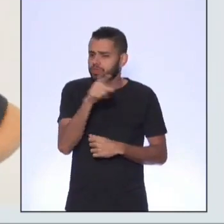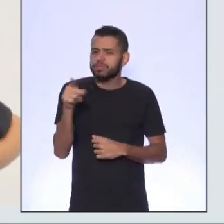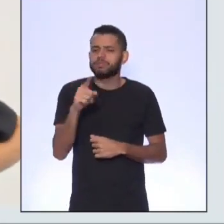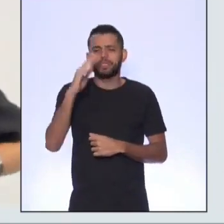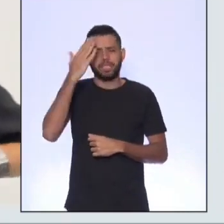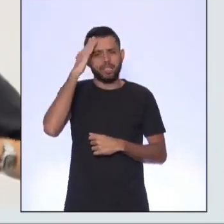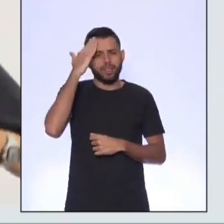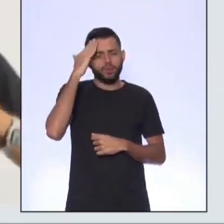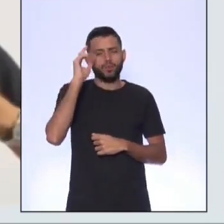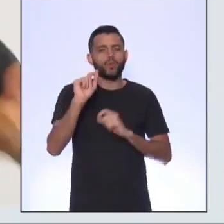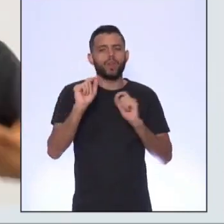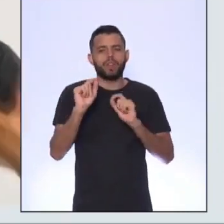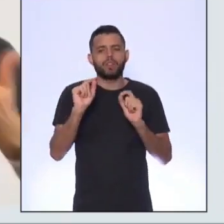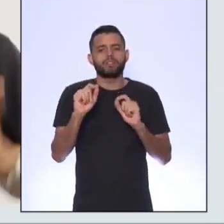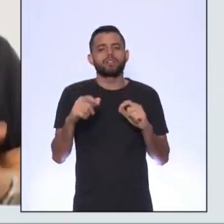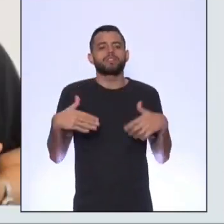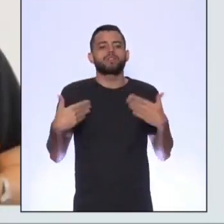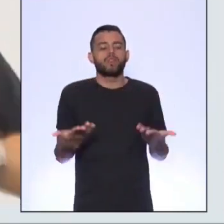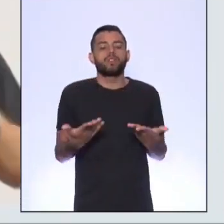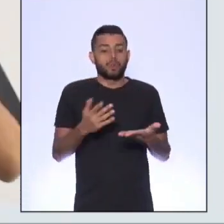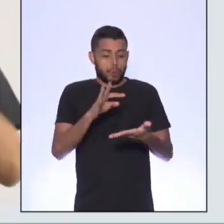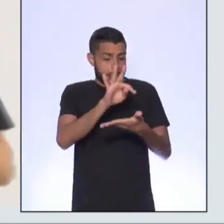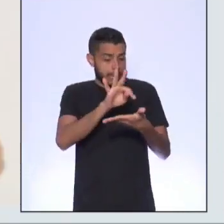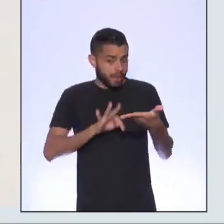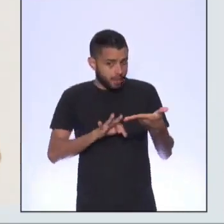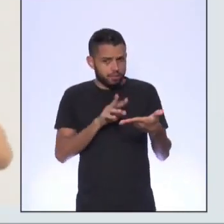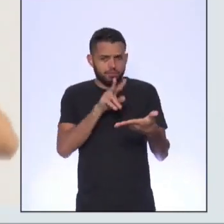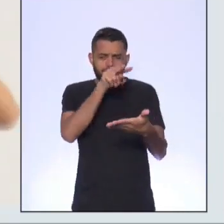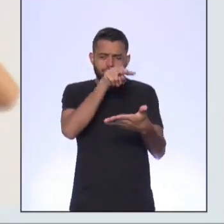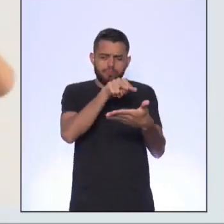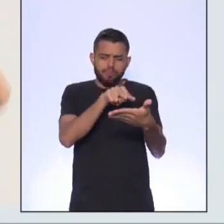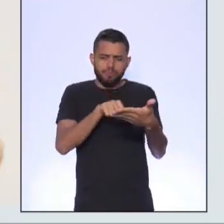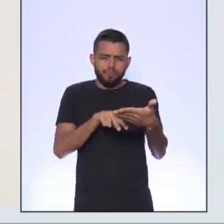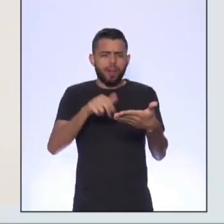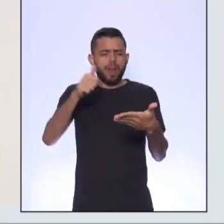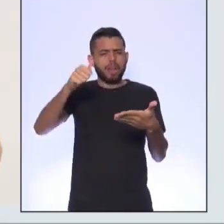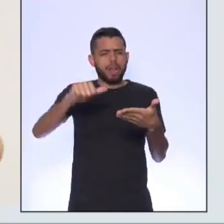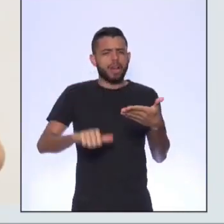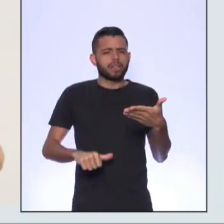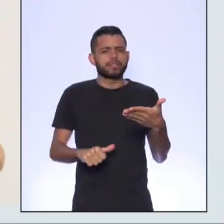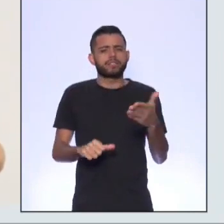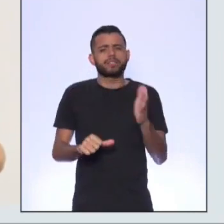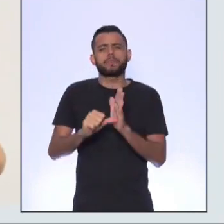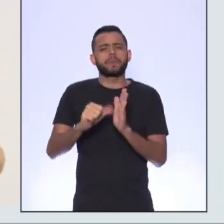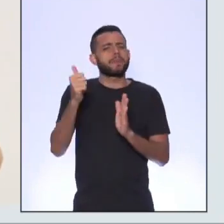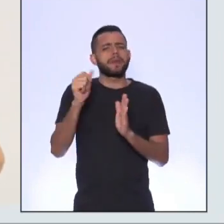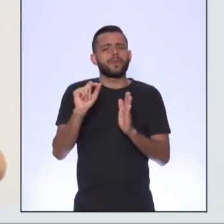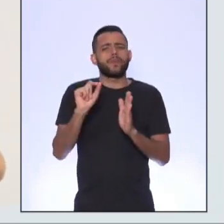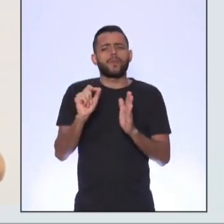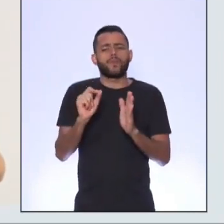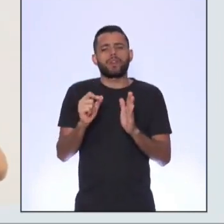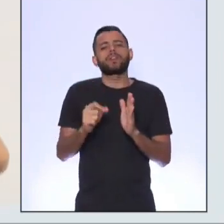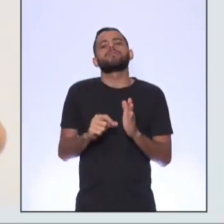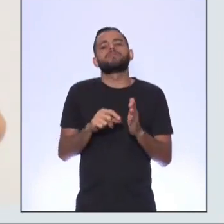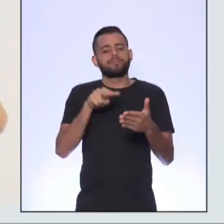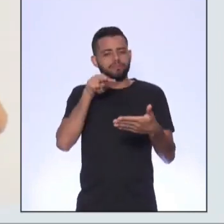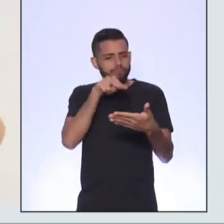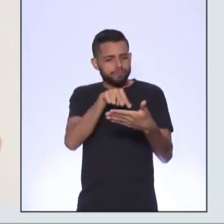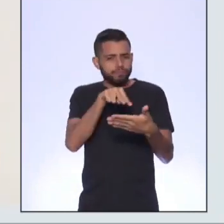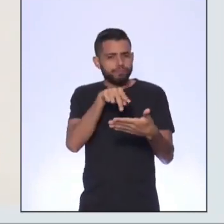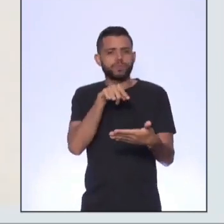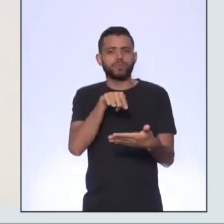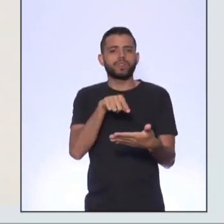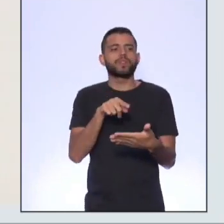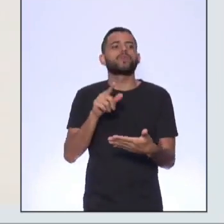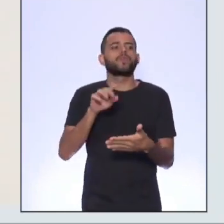quando você se depara com um texto para fazer uma análise, a primeira coisa que você precisa observar é exatamente isso. É um